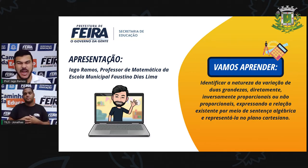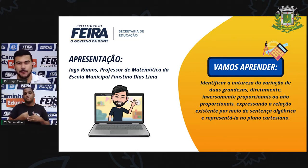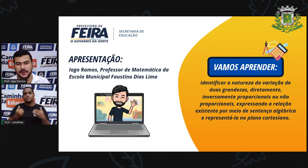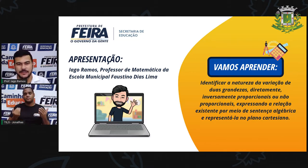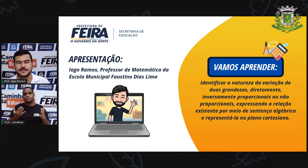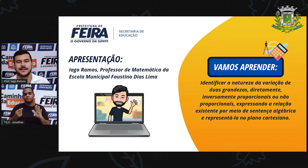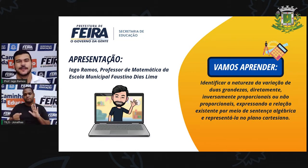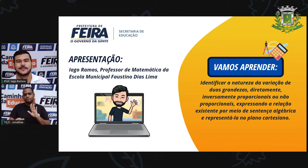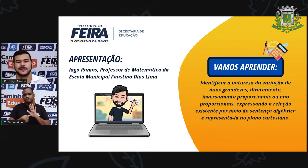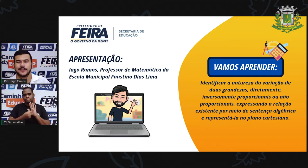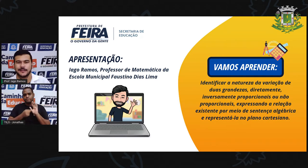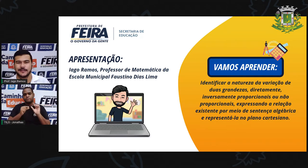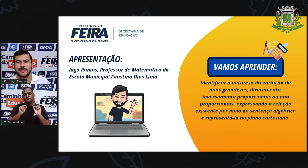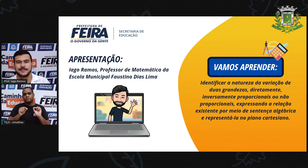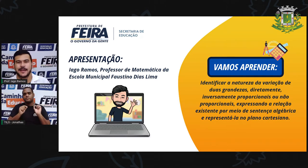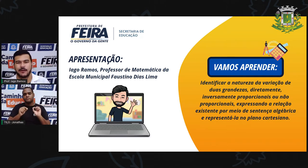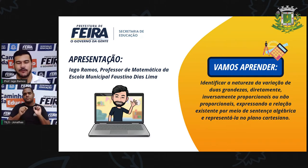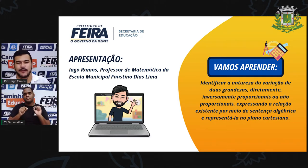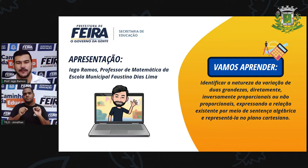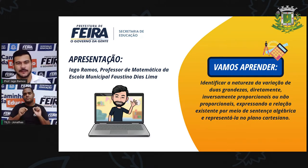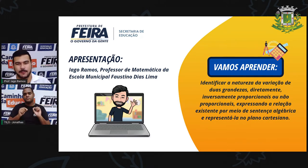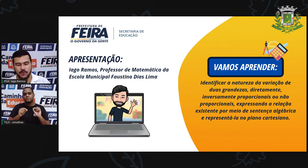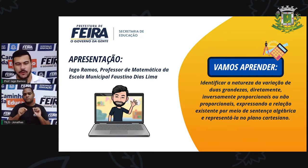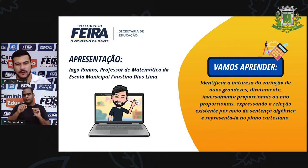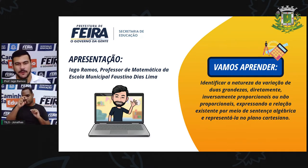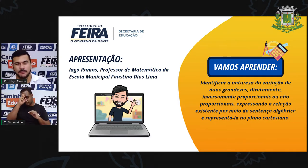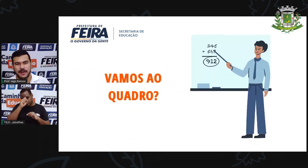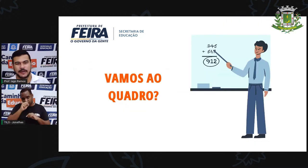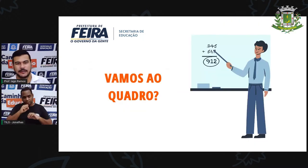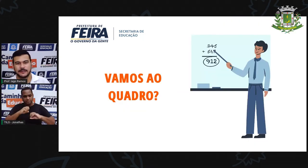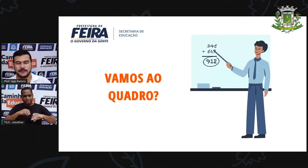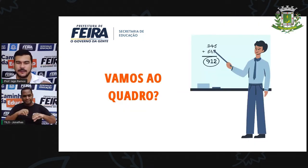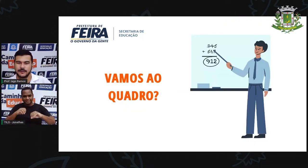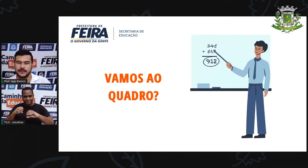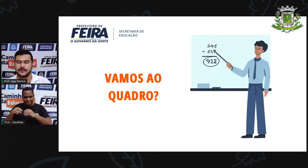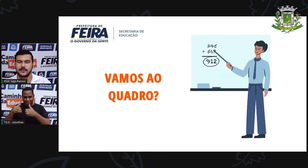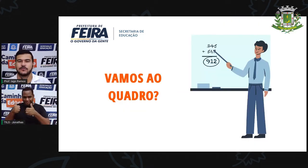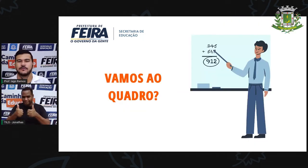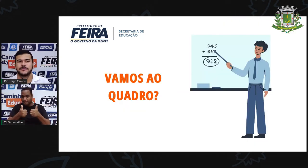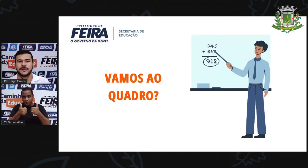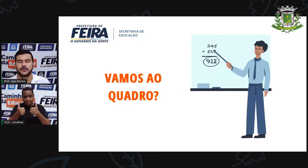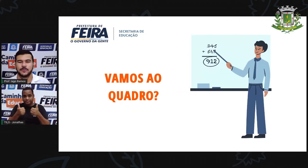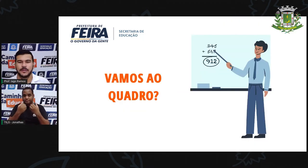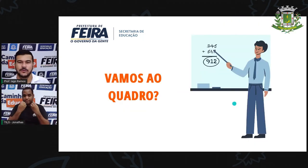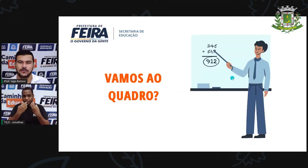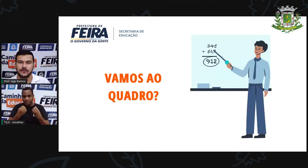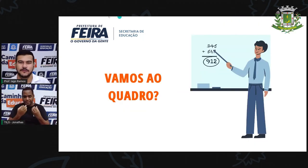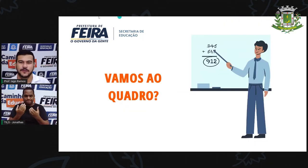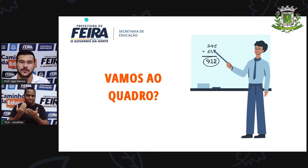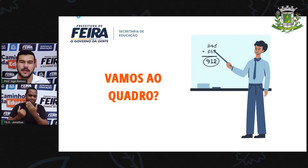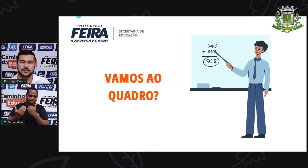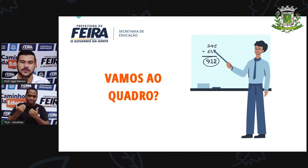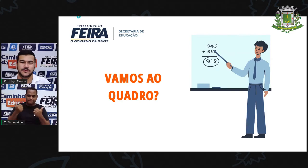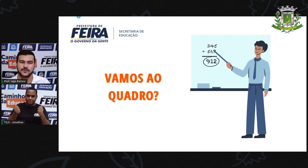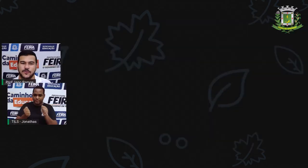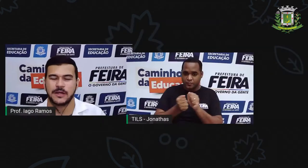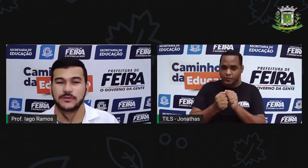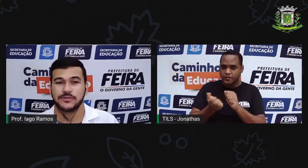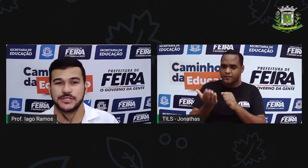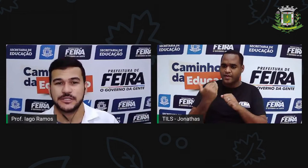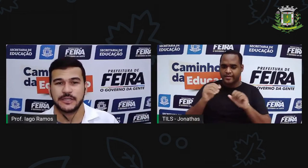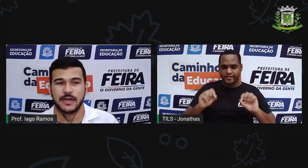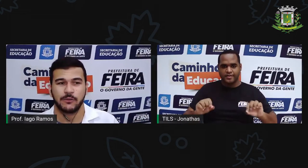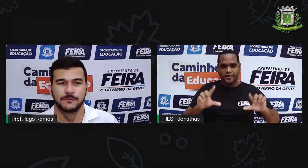de aprendizagem dessa aula, tá bom? Bacana? Então, vem comigo, vamos lá para o nosso